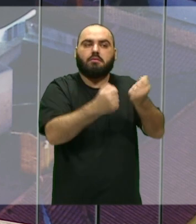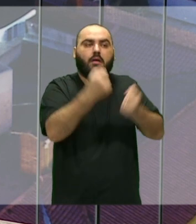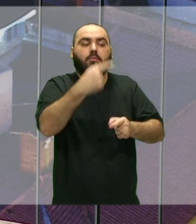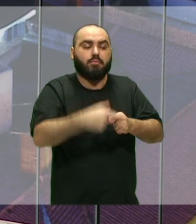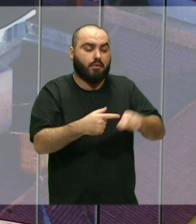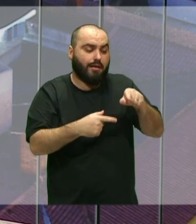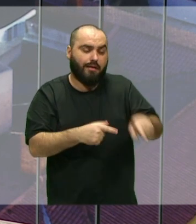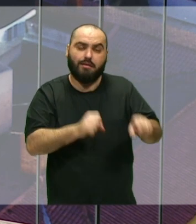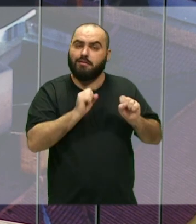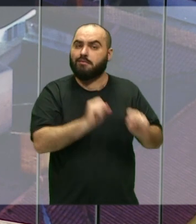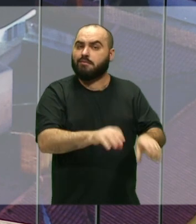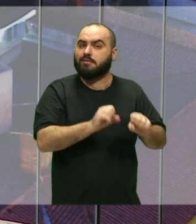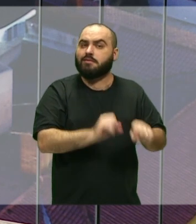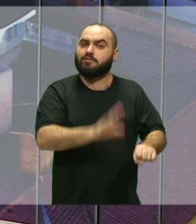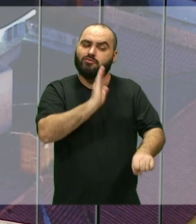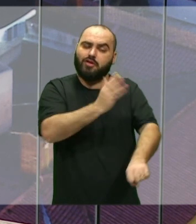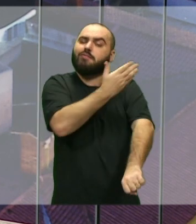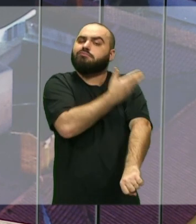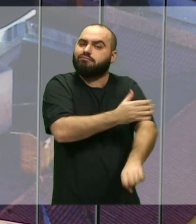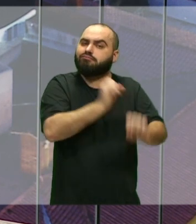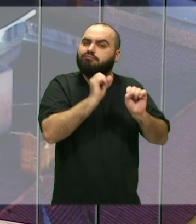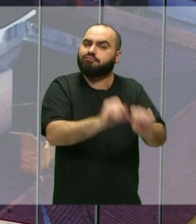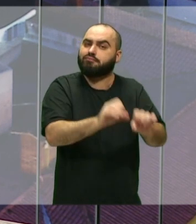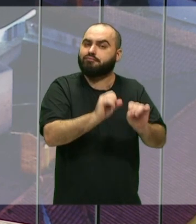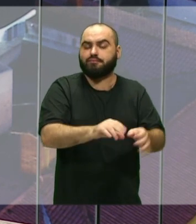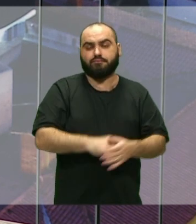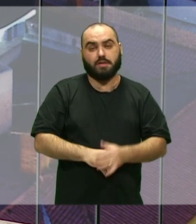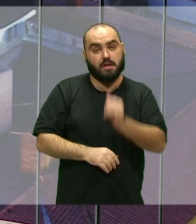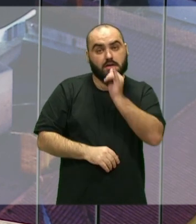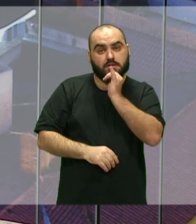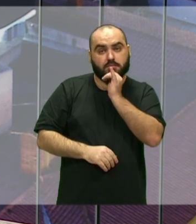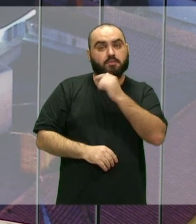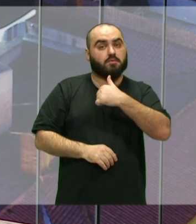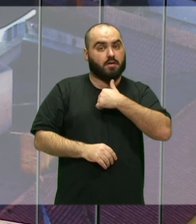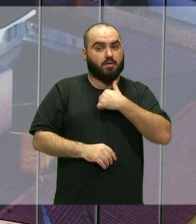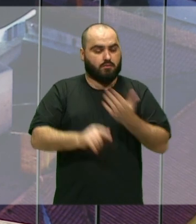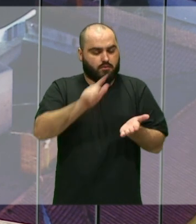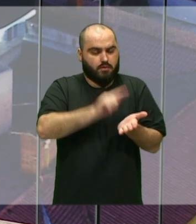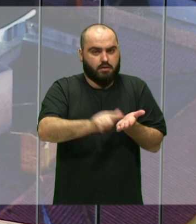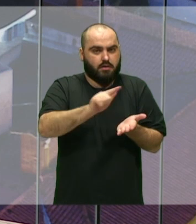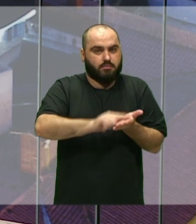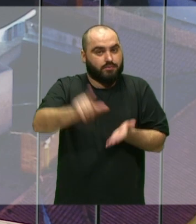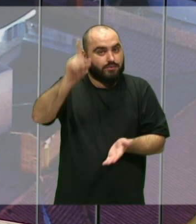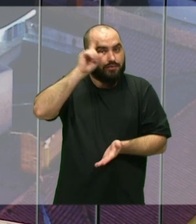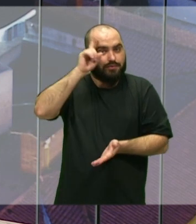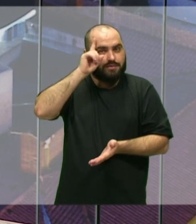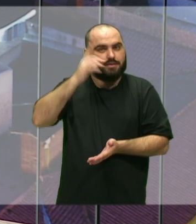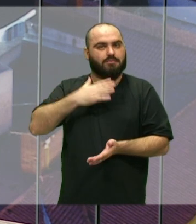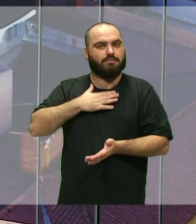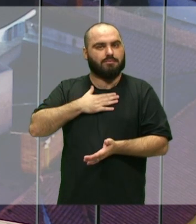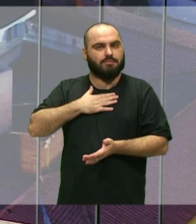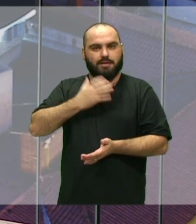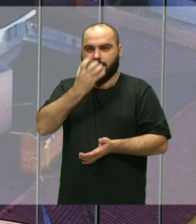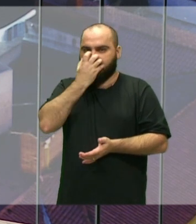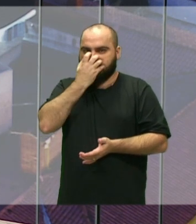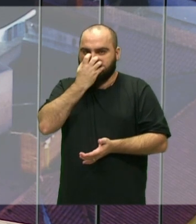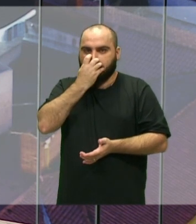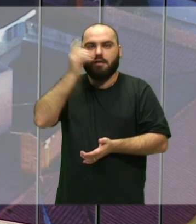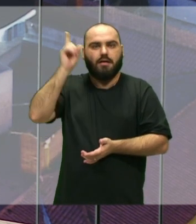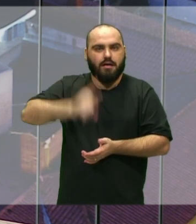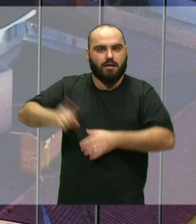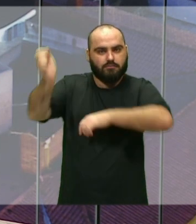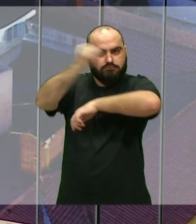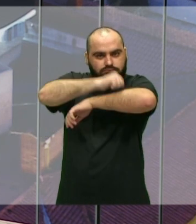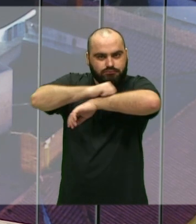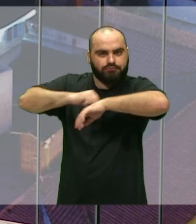treinado, né? Um cachorro que, por exemplo, eu faço a higienização da minha cachorra todo dia. Então, escovar, né? A